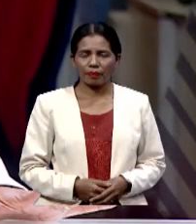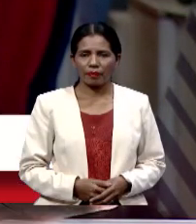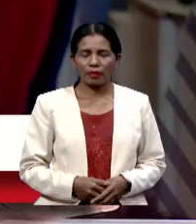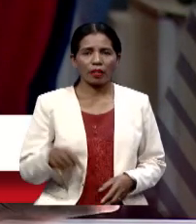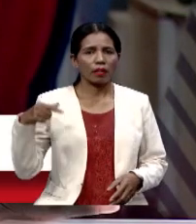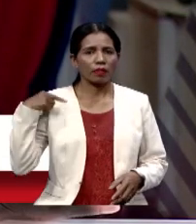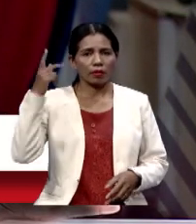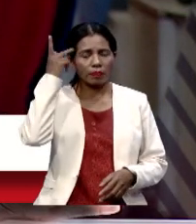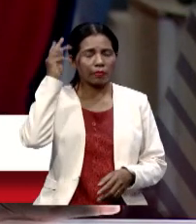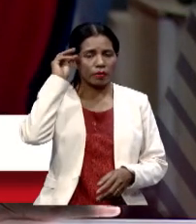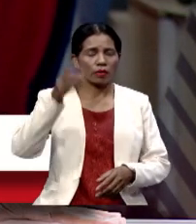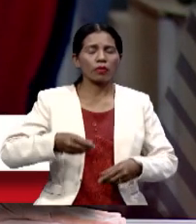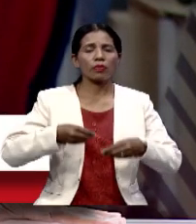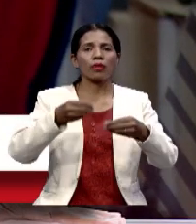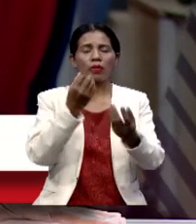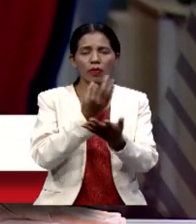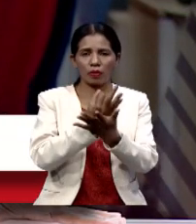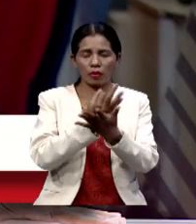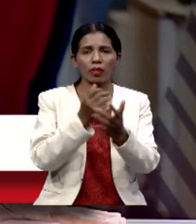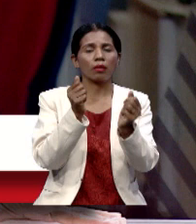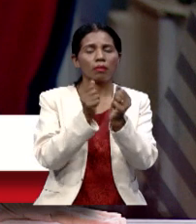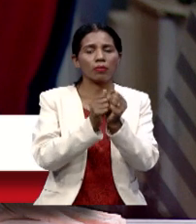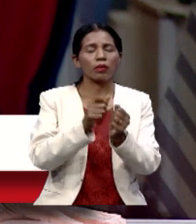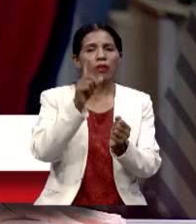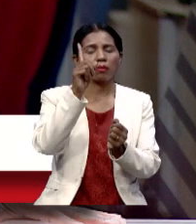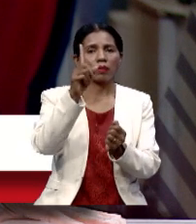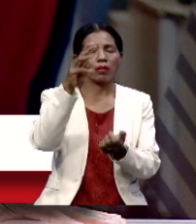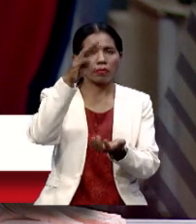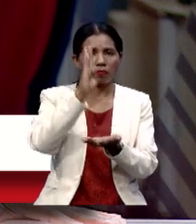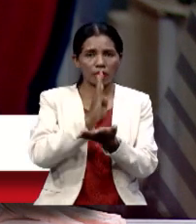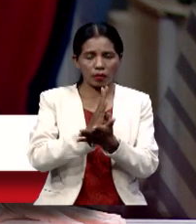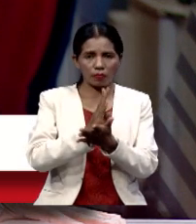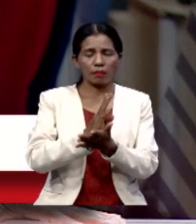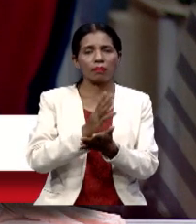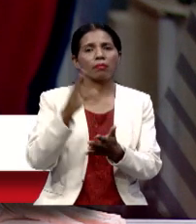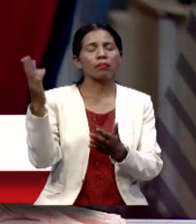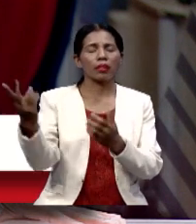Gabinete Primeiro-Ministro fofila o santo com ida para cofre Estado.